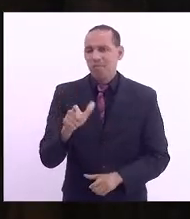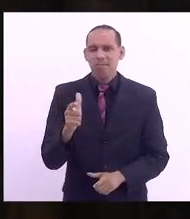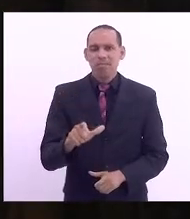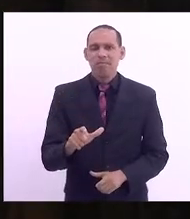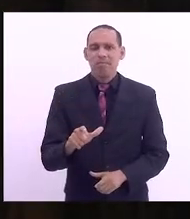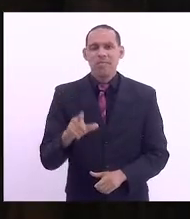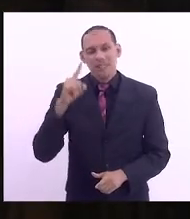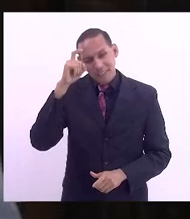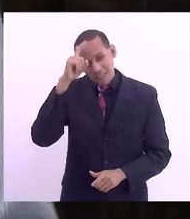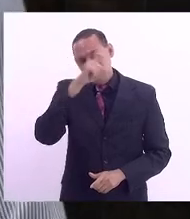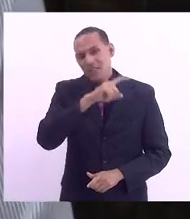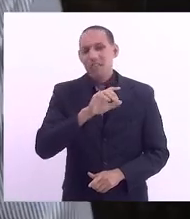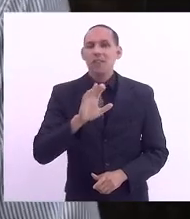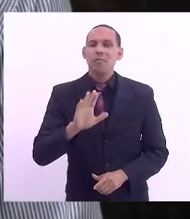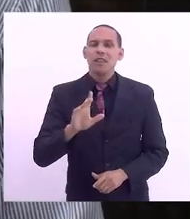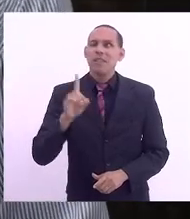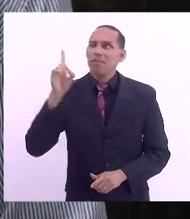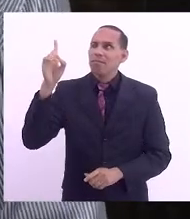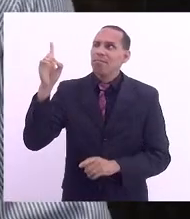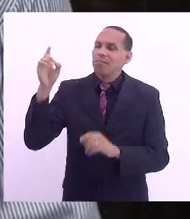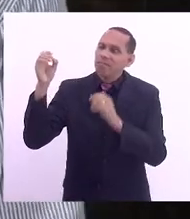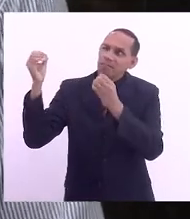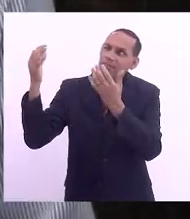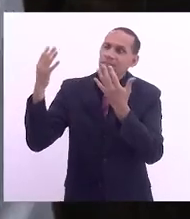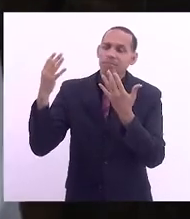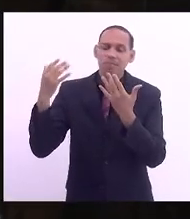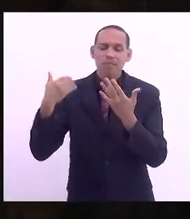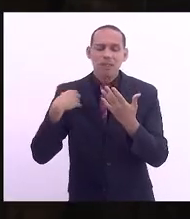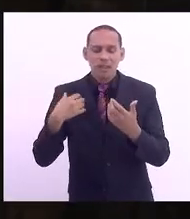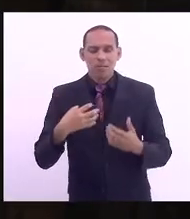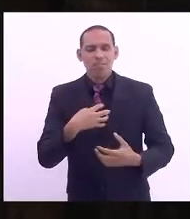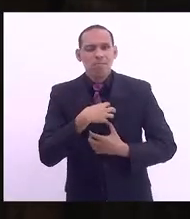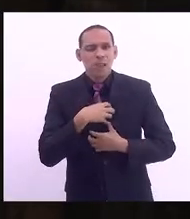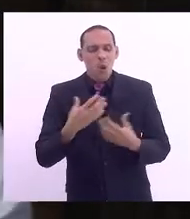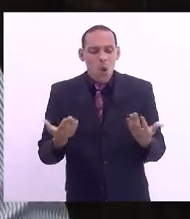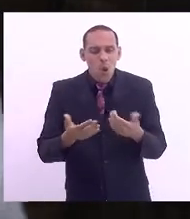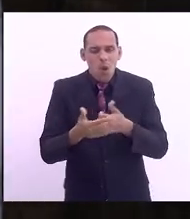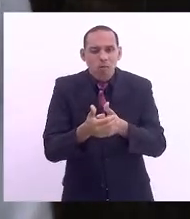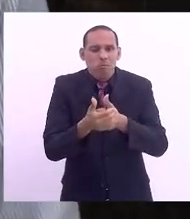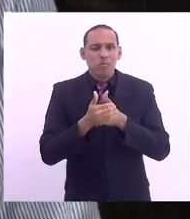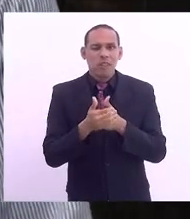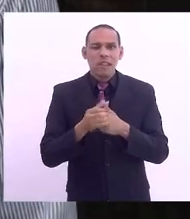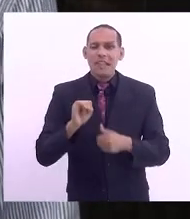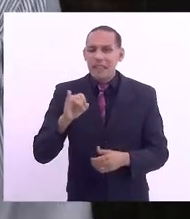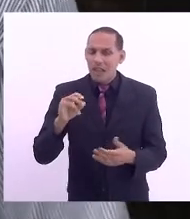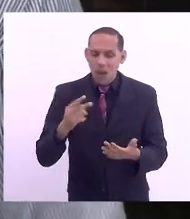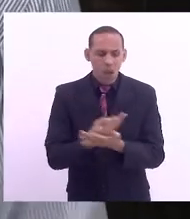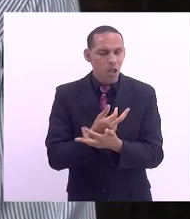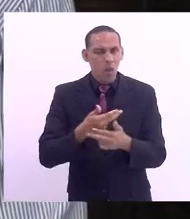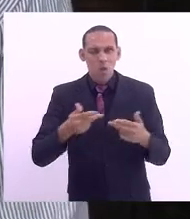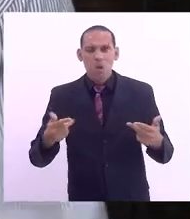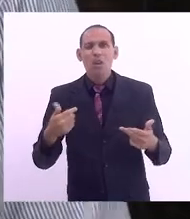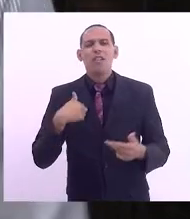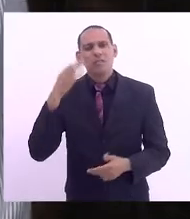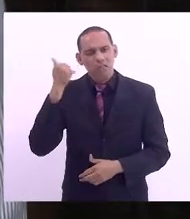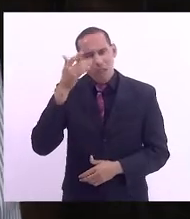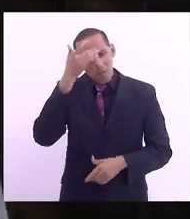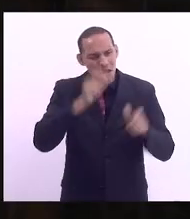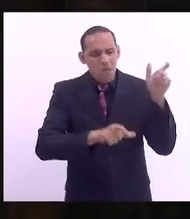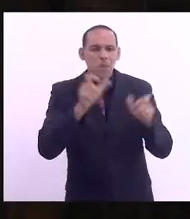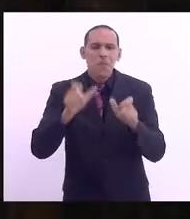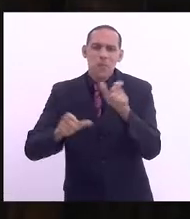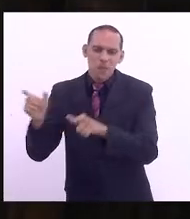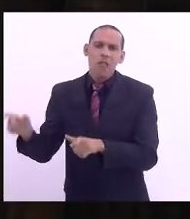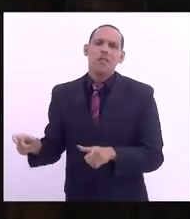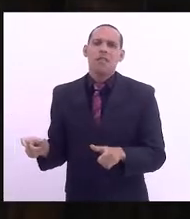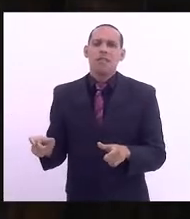Foi bem difícil, mas graças a Deus hoje eu me sinto bem acolhido. Sei que se acontecer alguma coisa, amanhã ou depois, eu tenho pessoas que